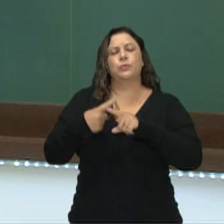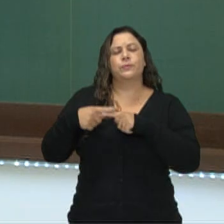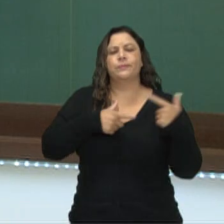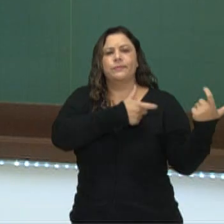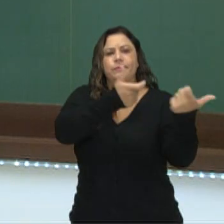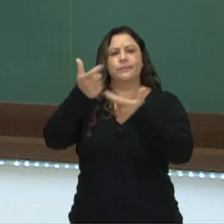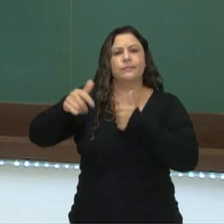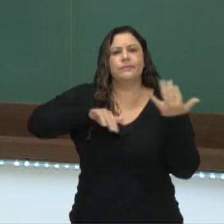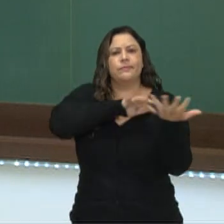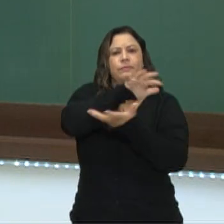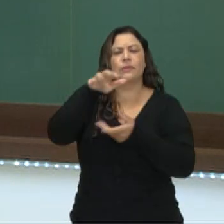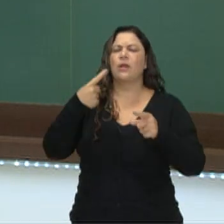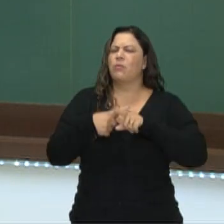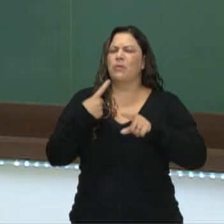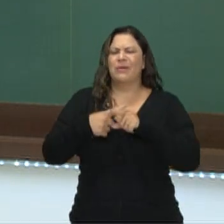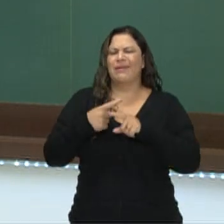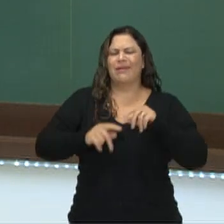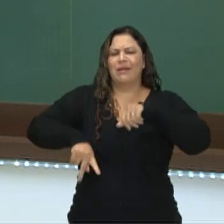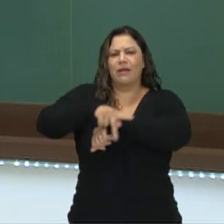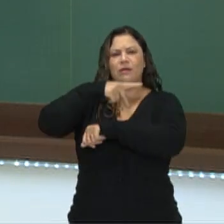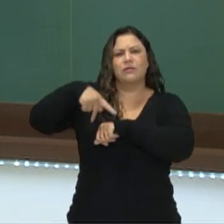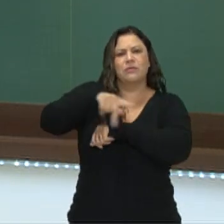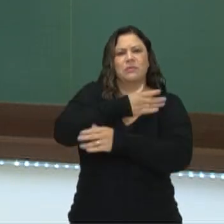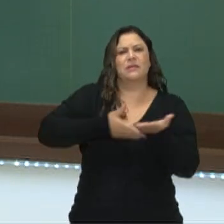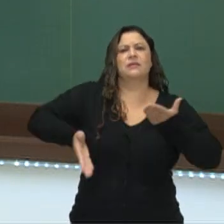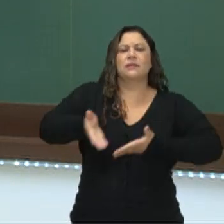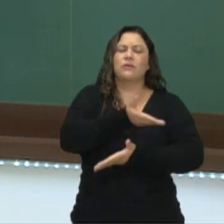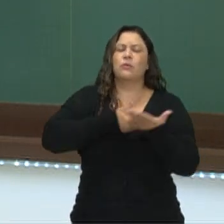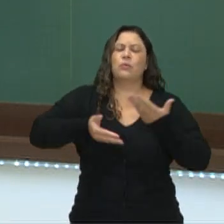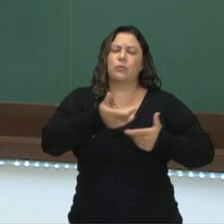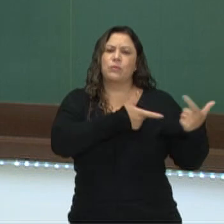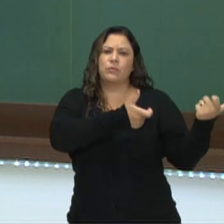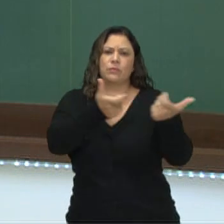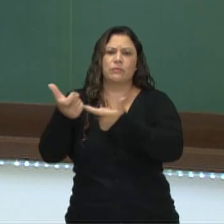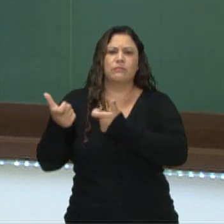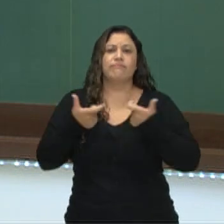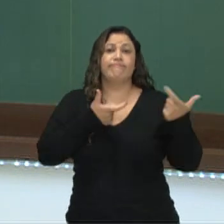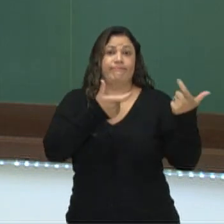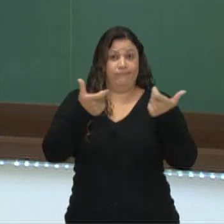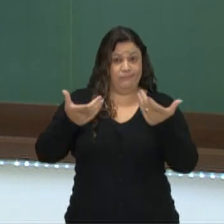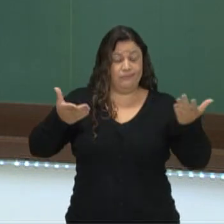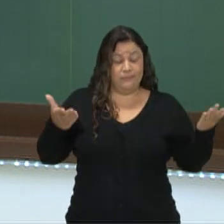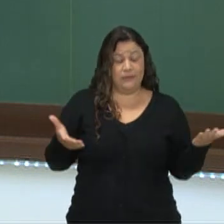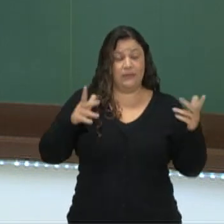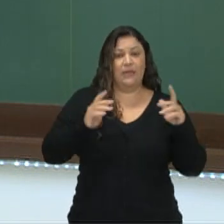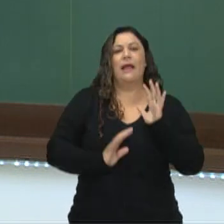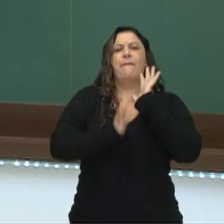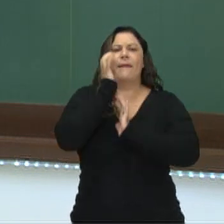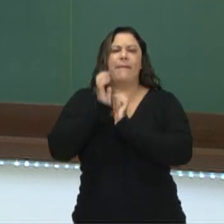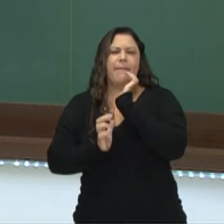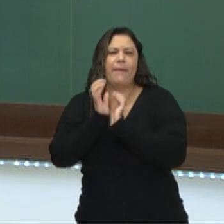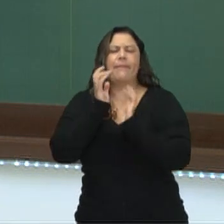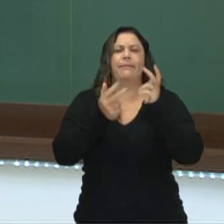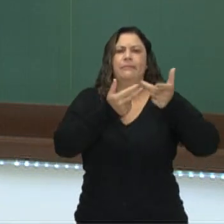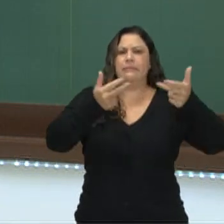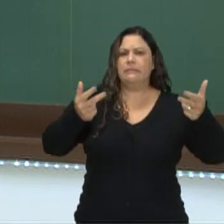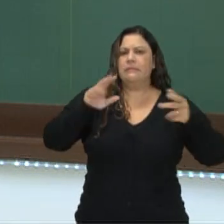que os países aí acabam se envolvendo em conflitos e acabam, guerras